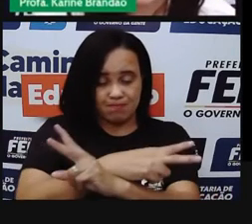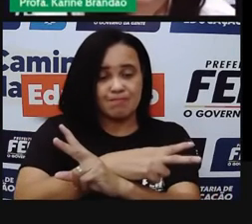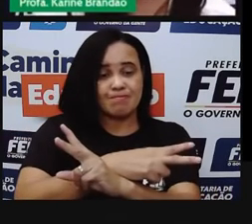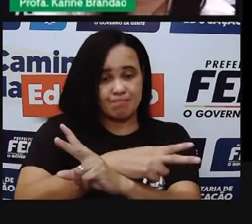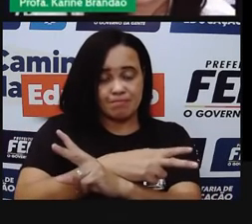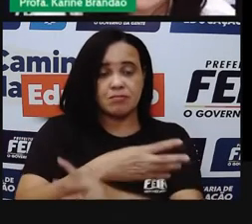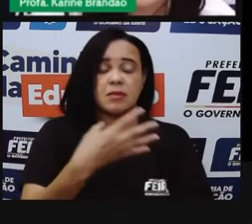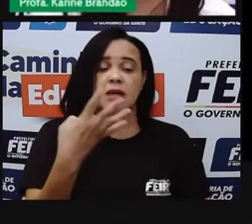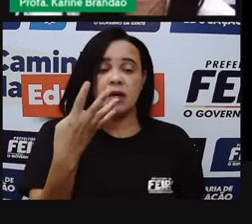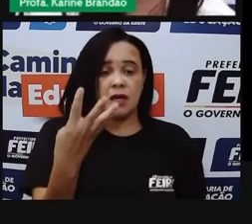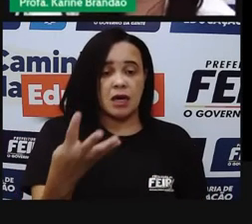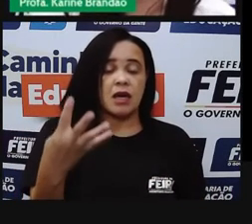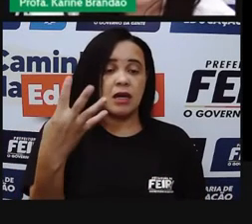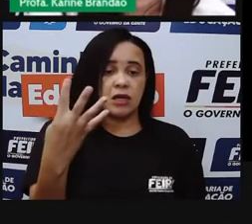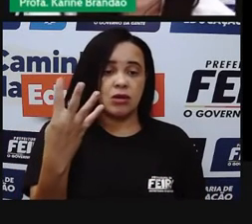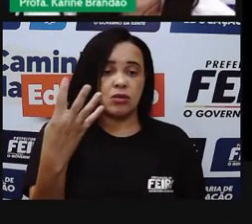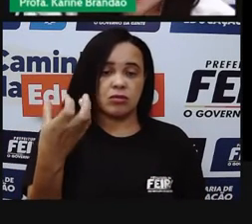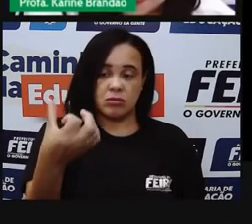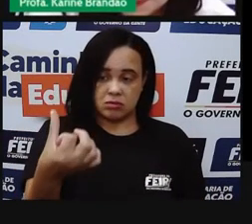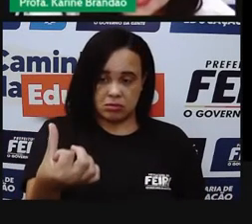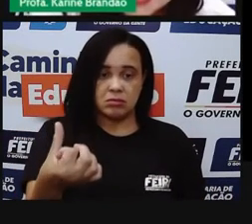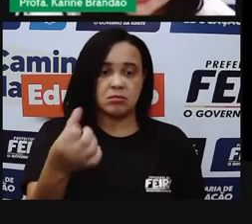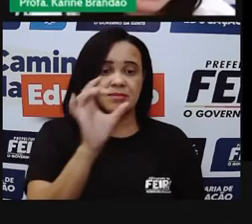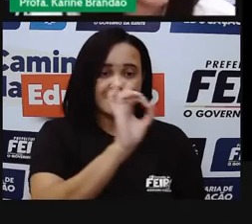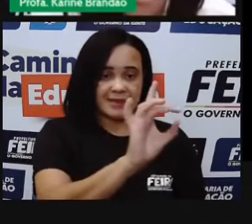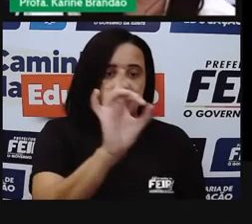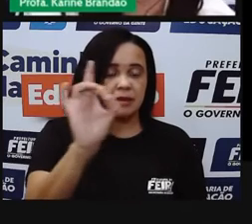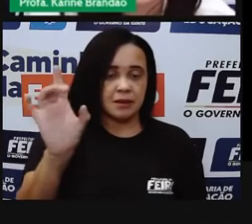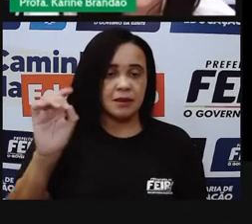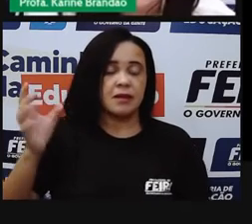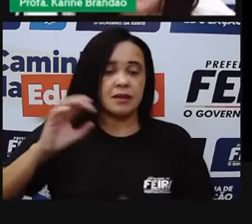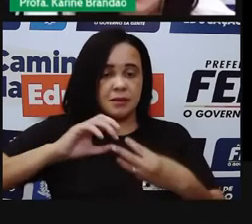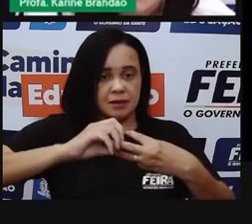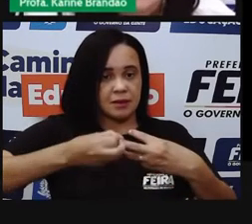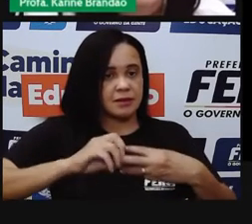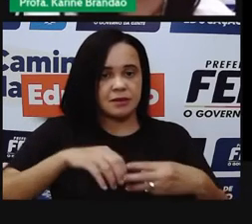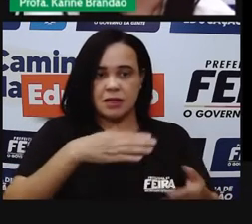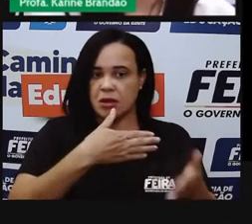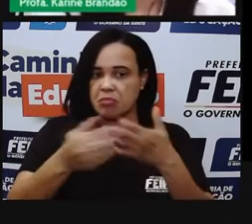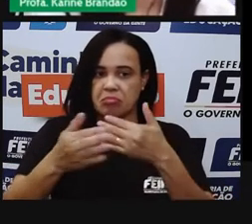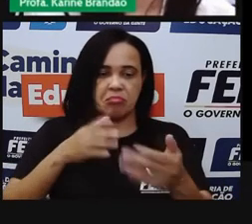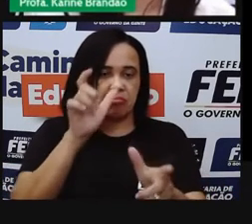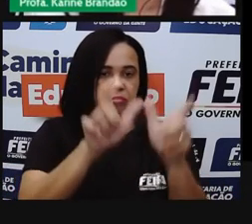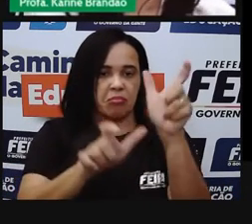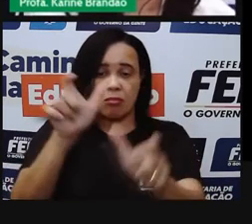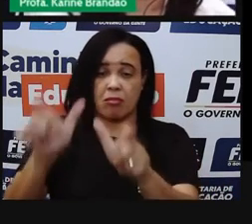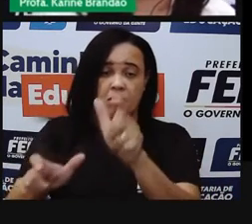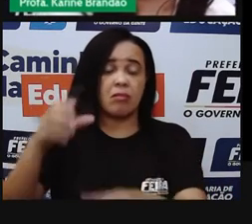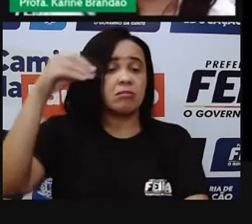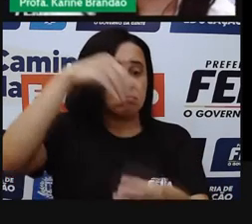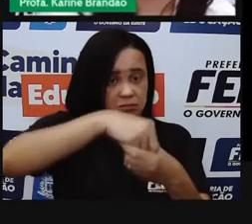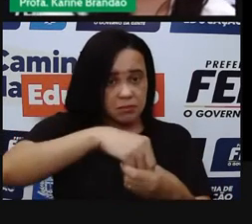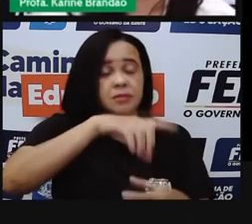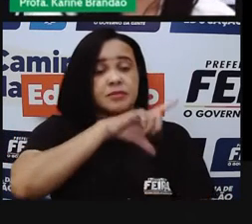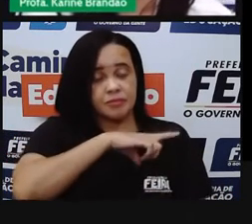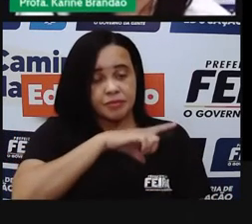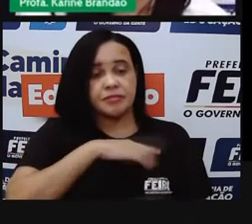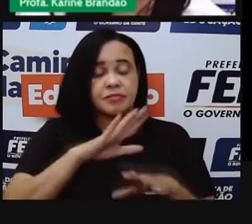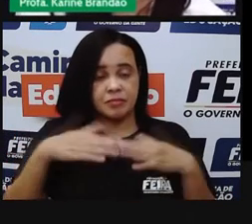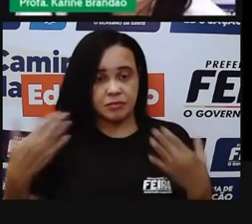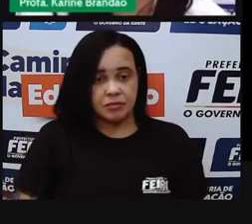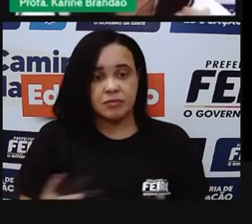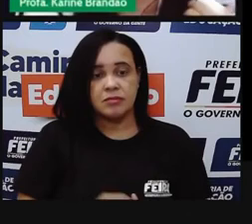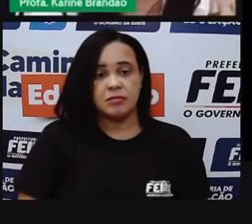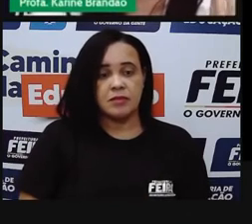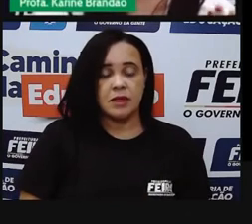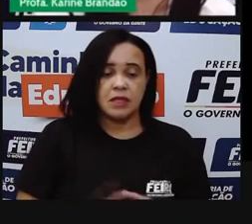dessas células que fazem parte do meu corpo, beleza? E do corpo de qualquer pessoa. E aí, por isso a gente diz, então, que nessas